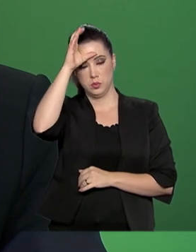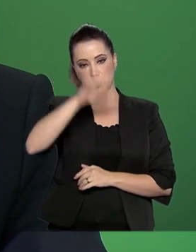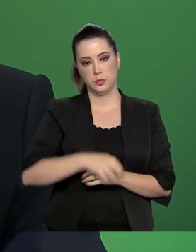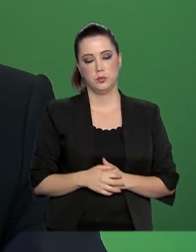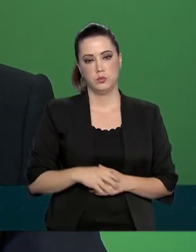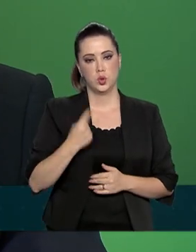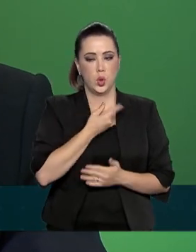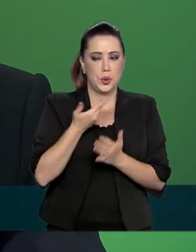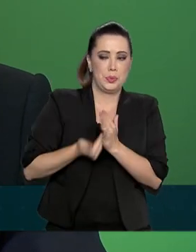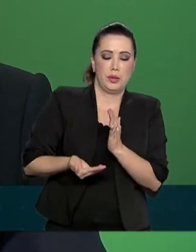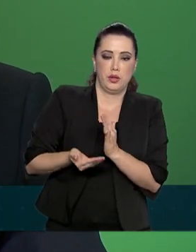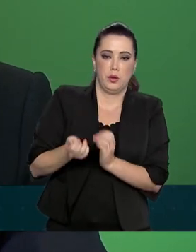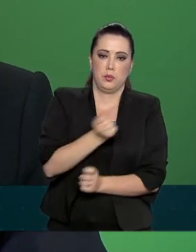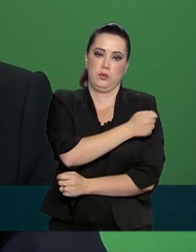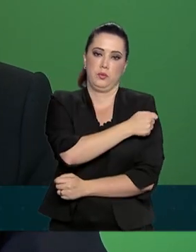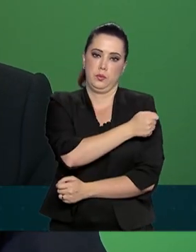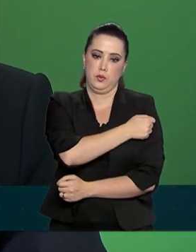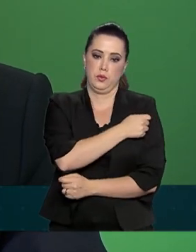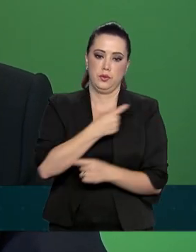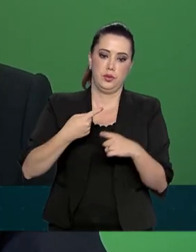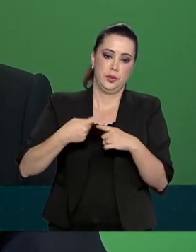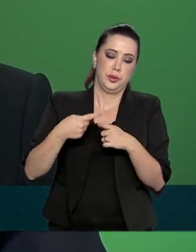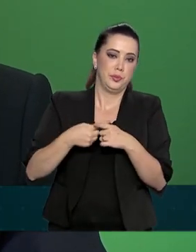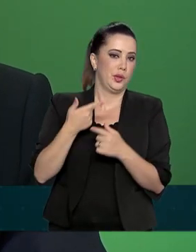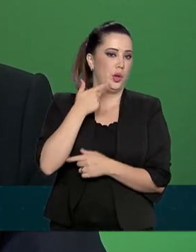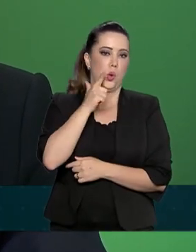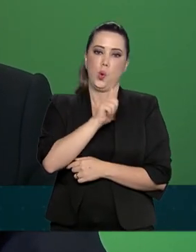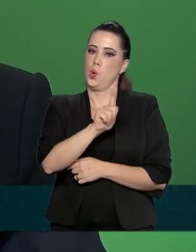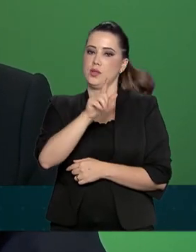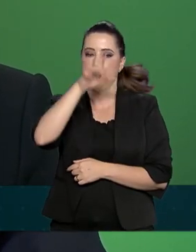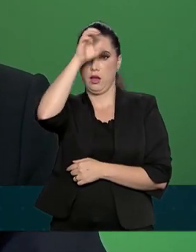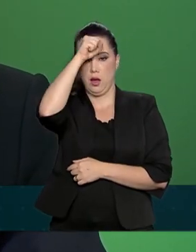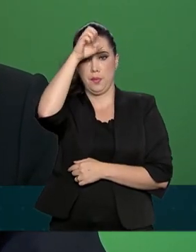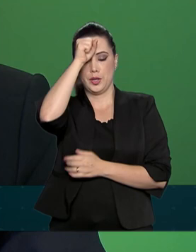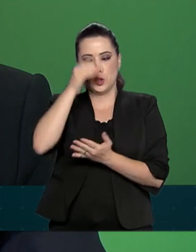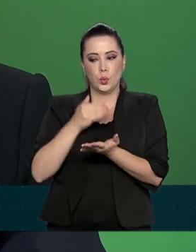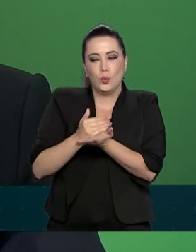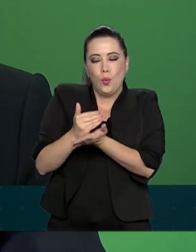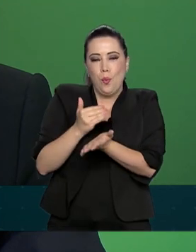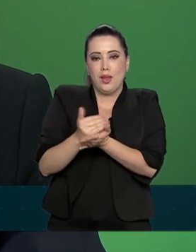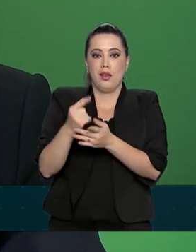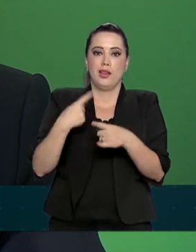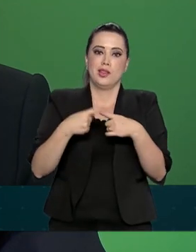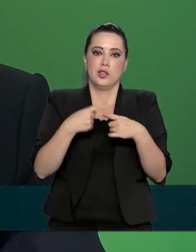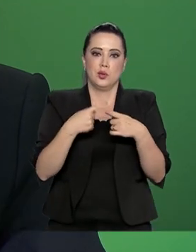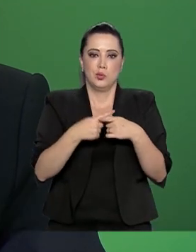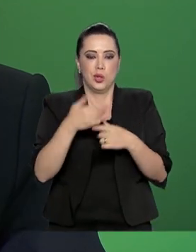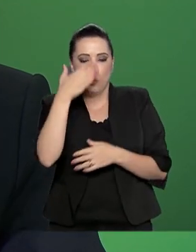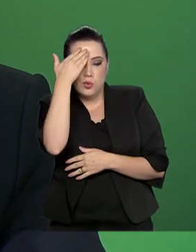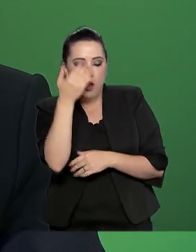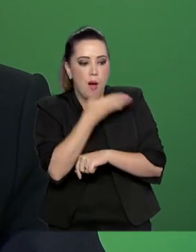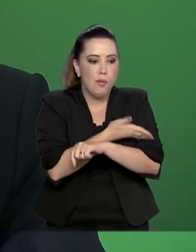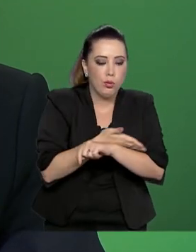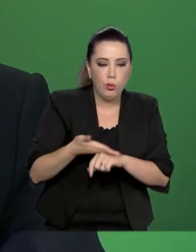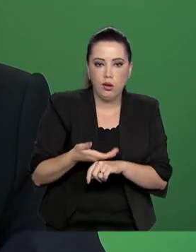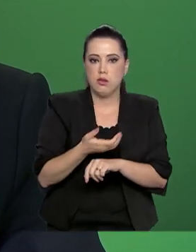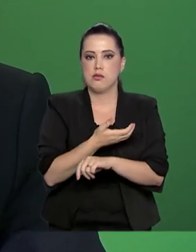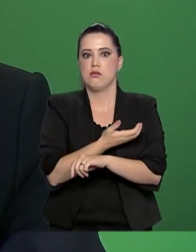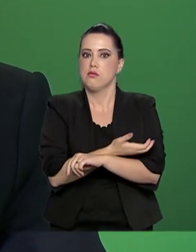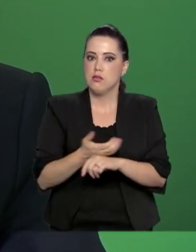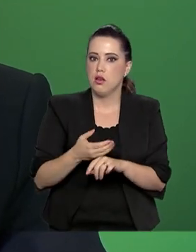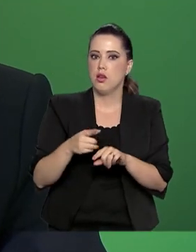perdemos os alunos porque ele não consegue ser alfabetizado no começo por indisciplina, por falta de técnica.